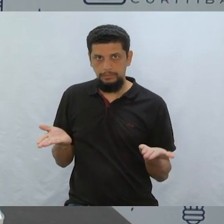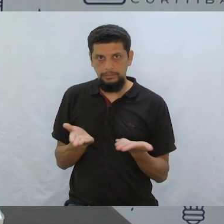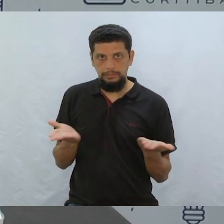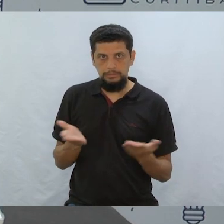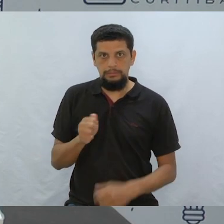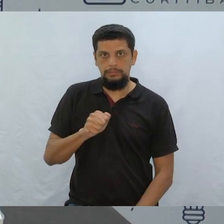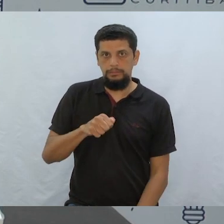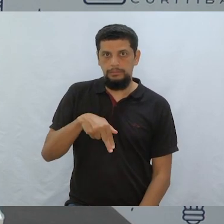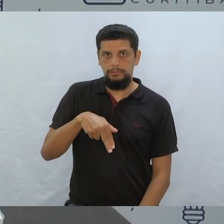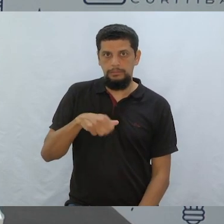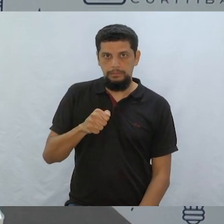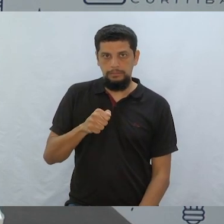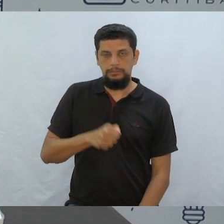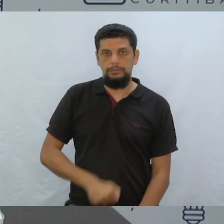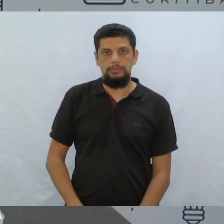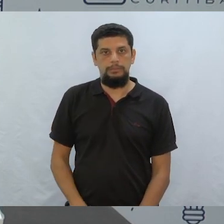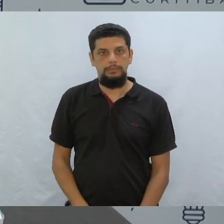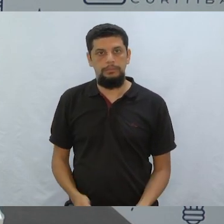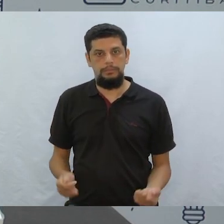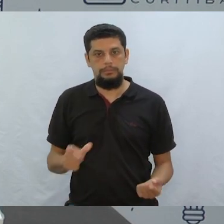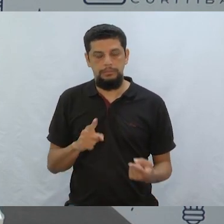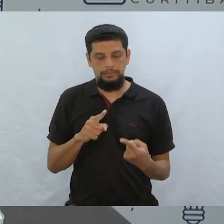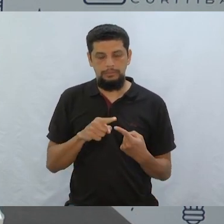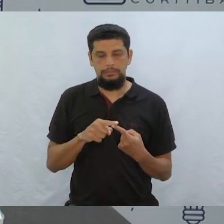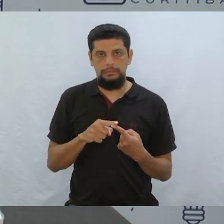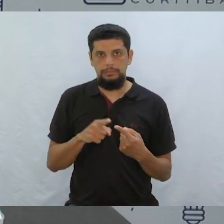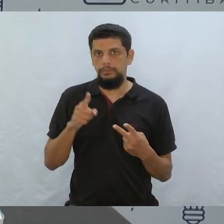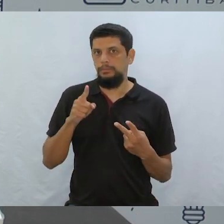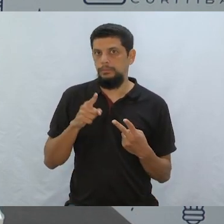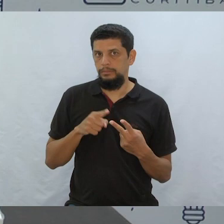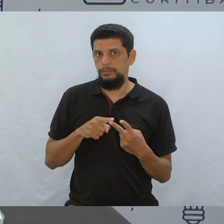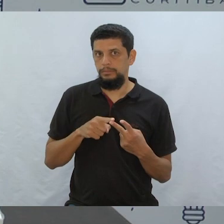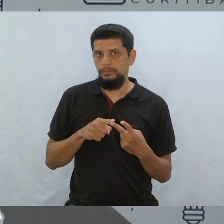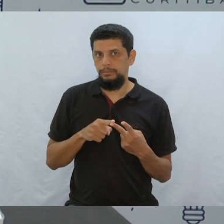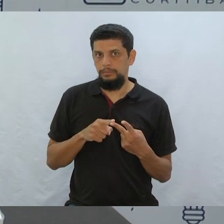hoje. A Ana também recebeu